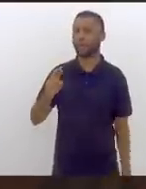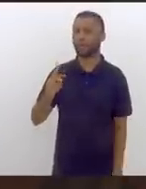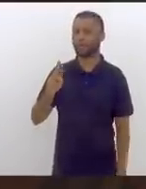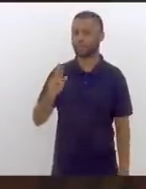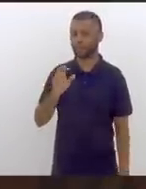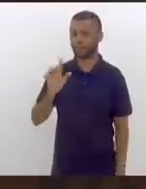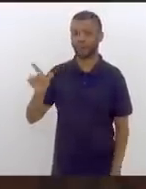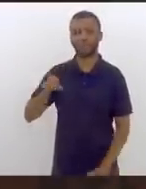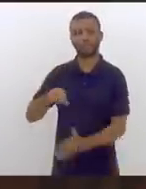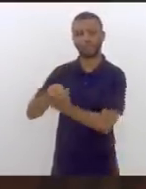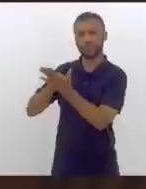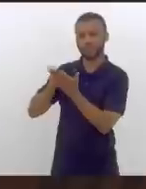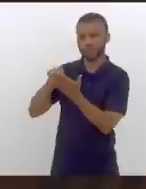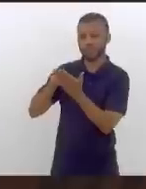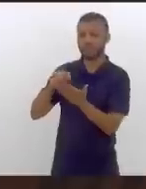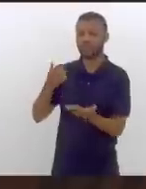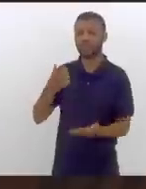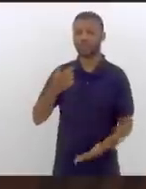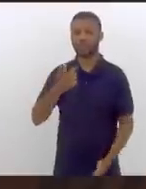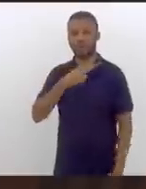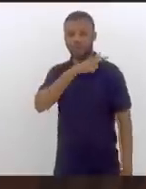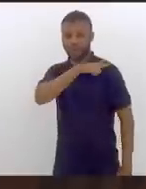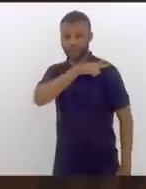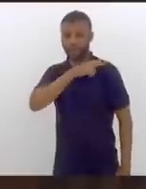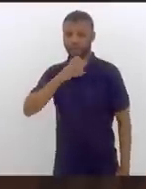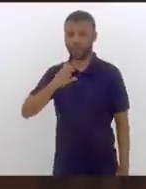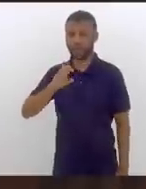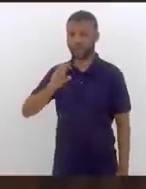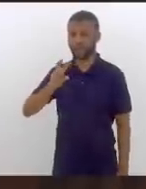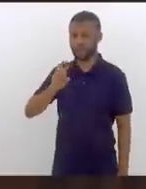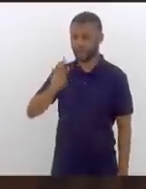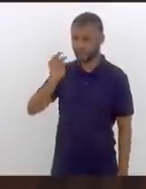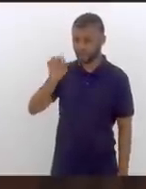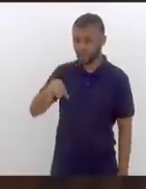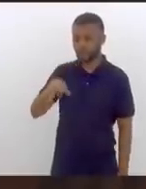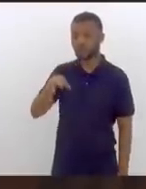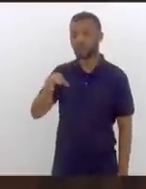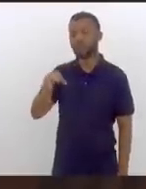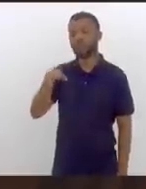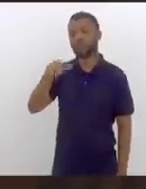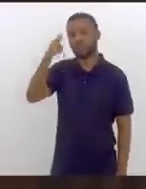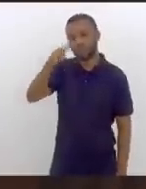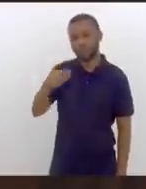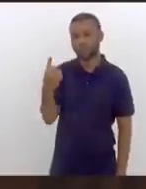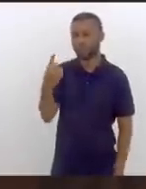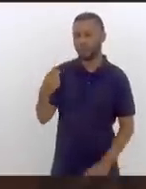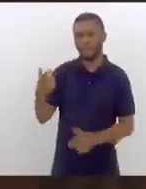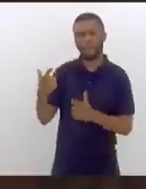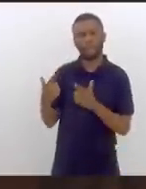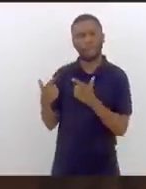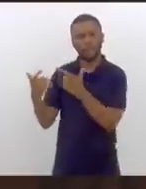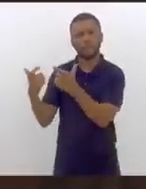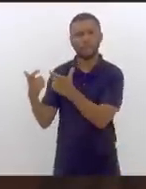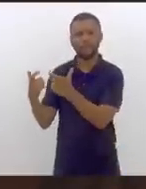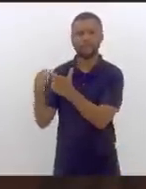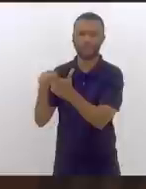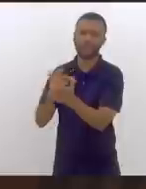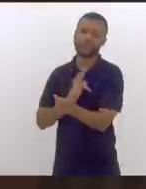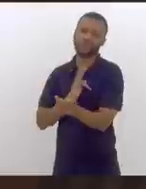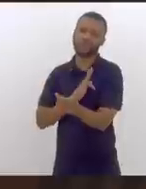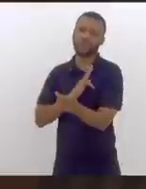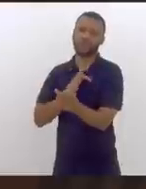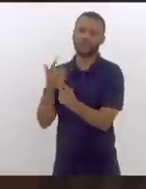lotado no DPO de Arraial do Cabo mas um guerreiro nosso que perde sua vida